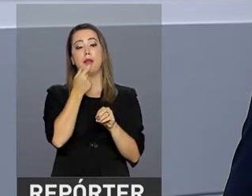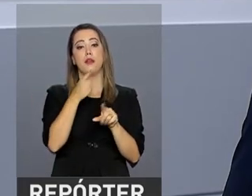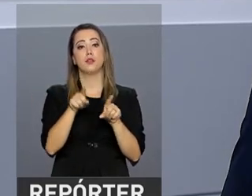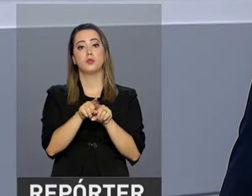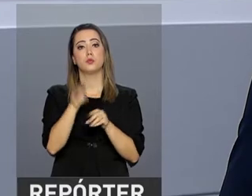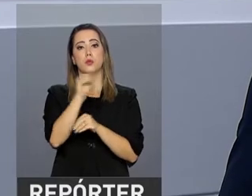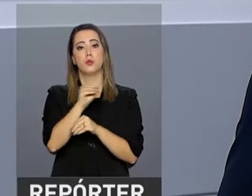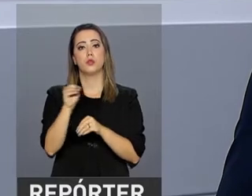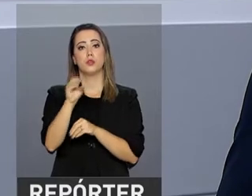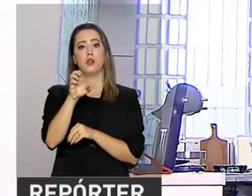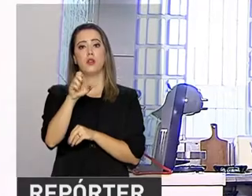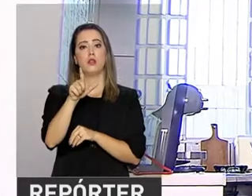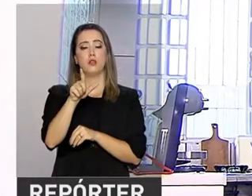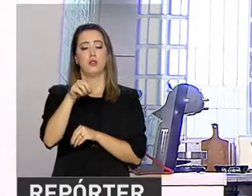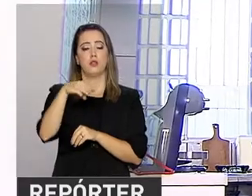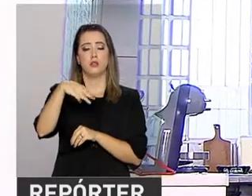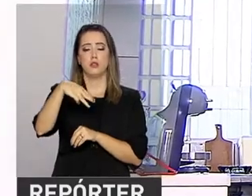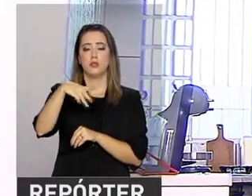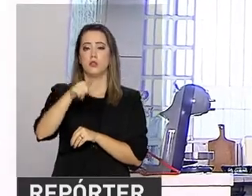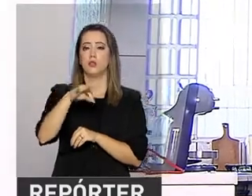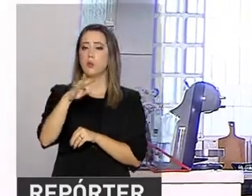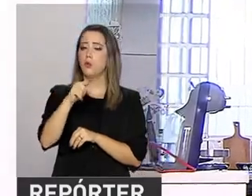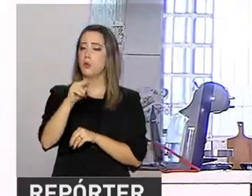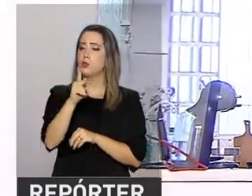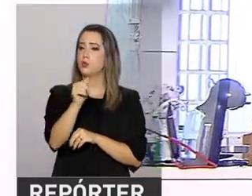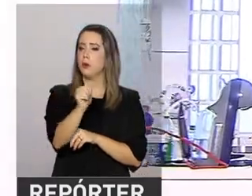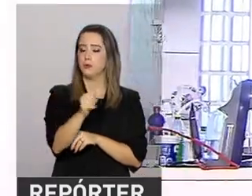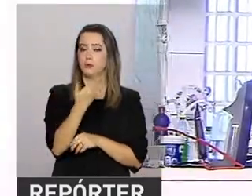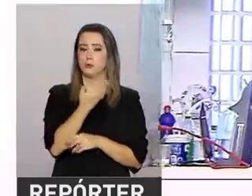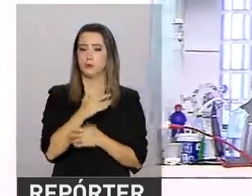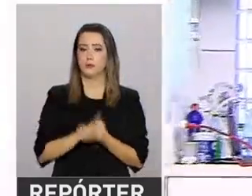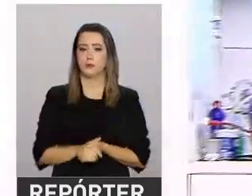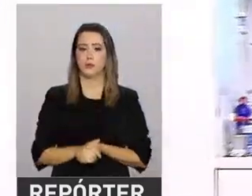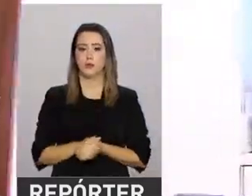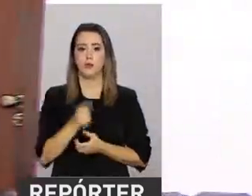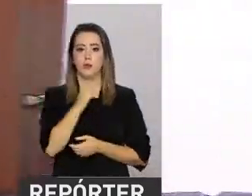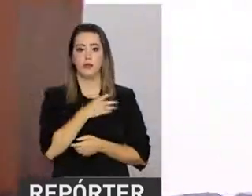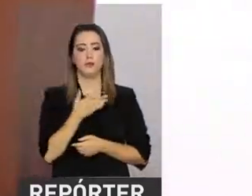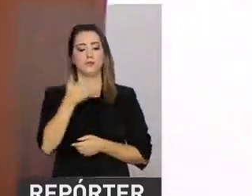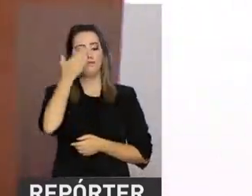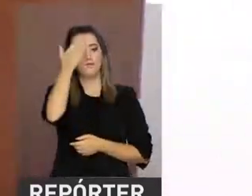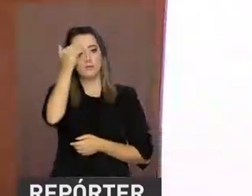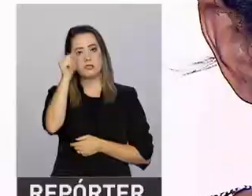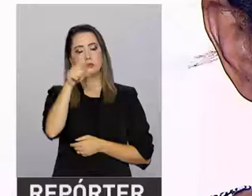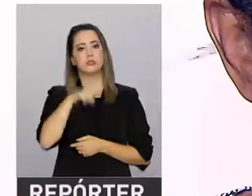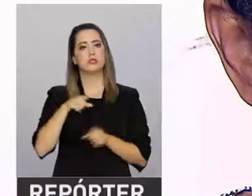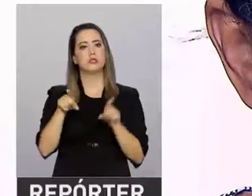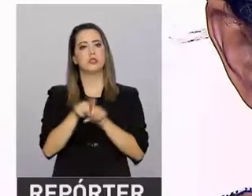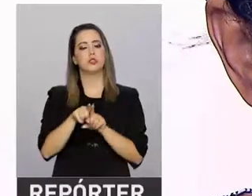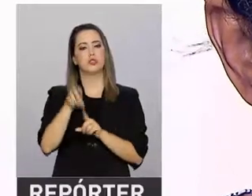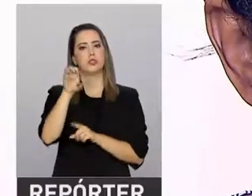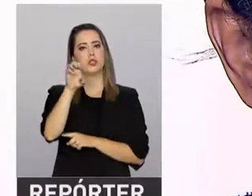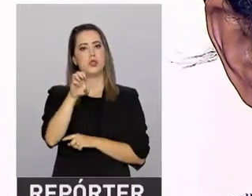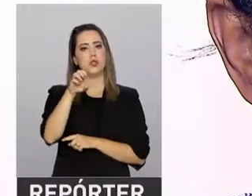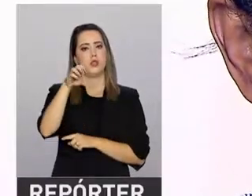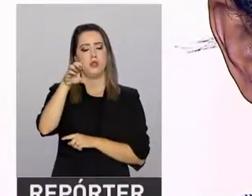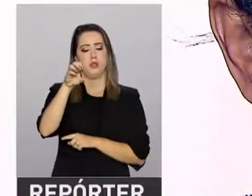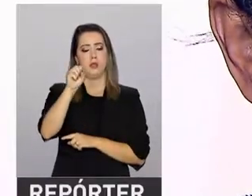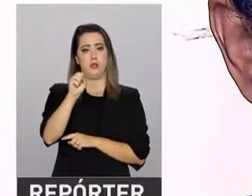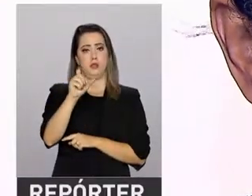múltipla ainda na adolescência adriana descobriu que tinha esclerose múltipla